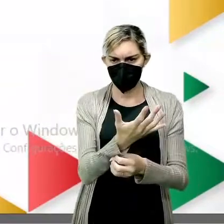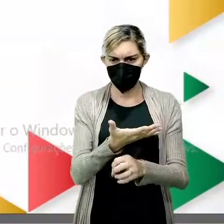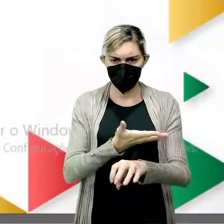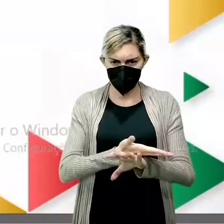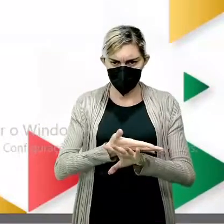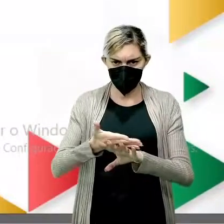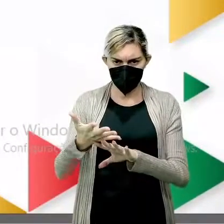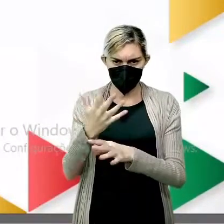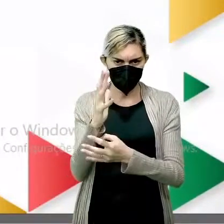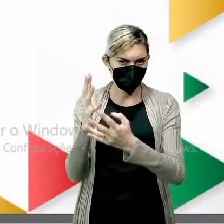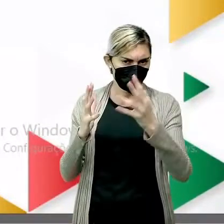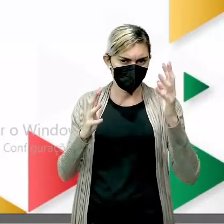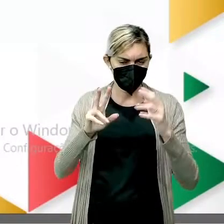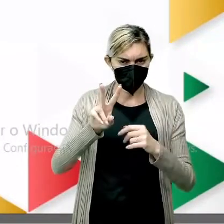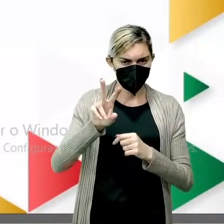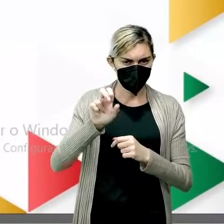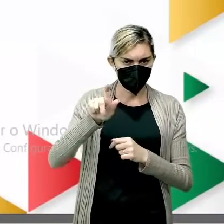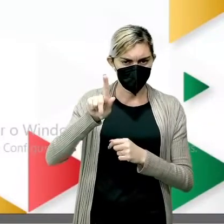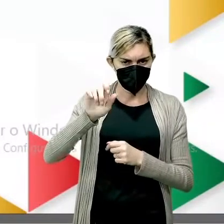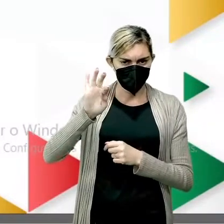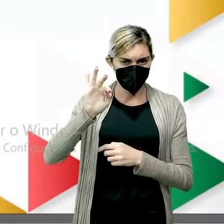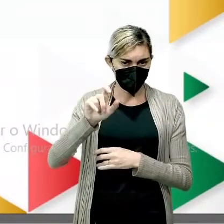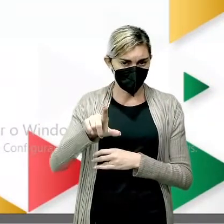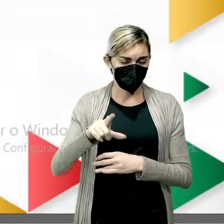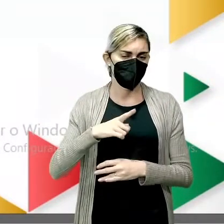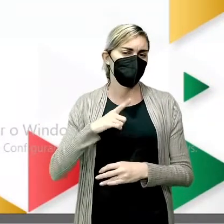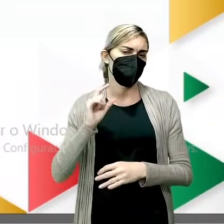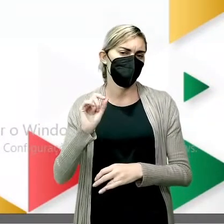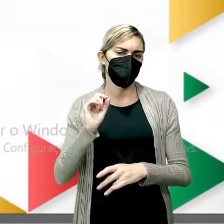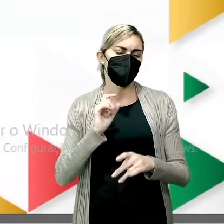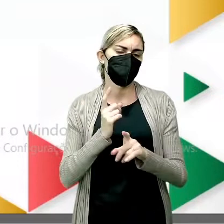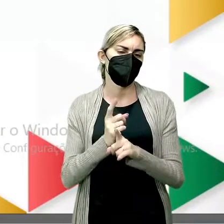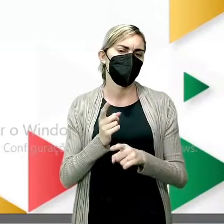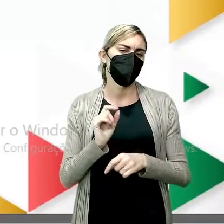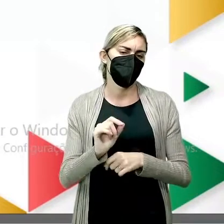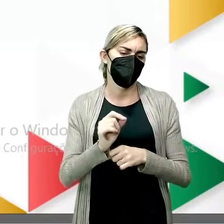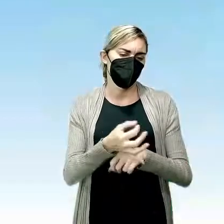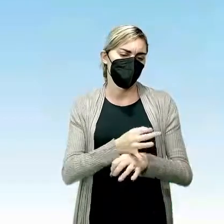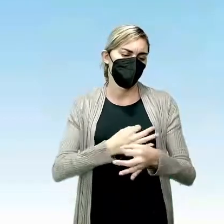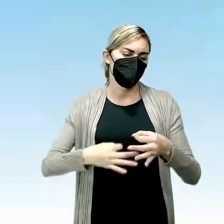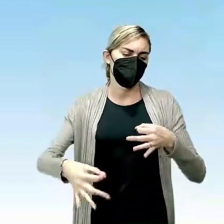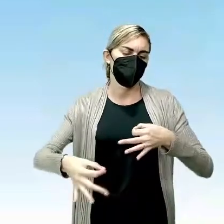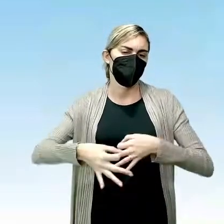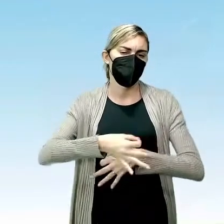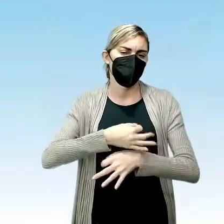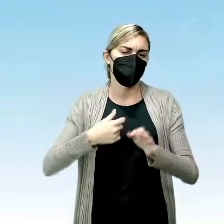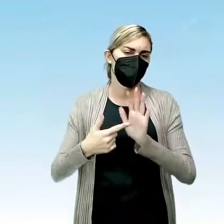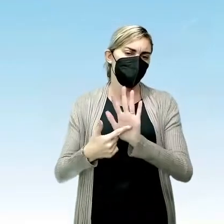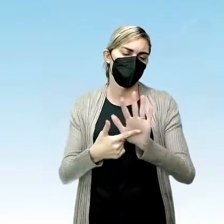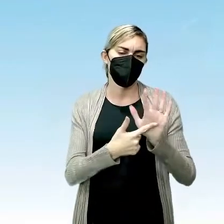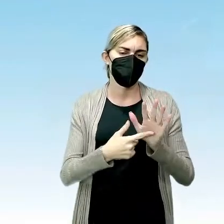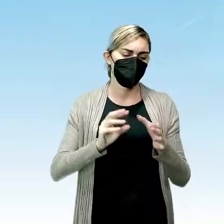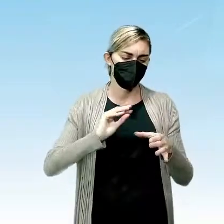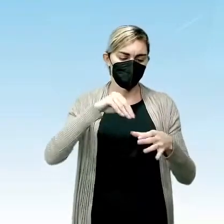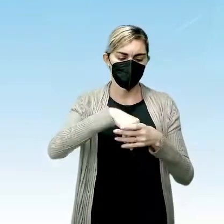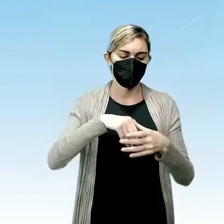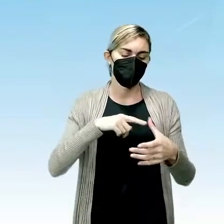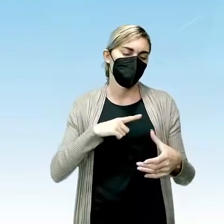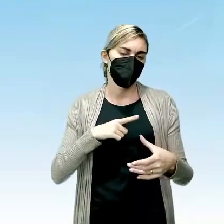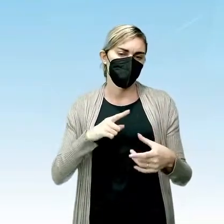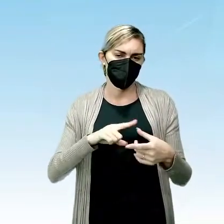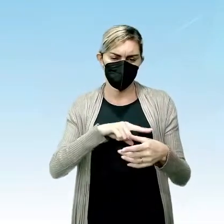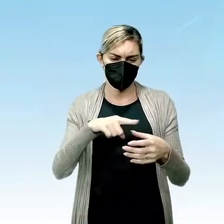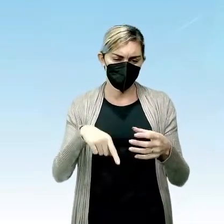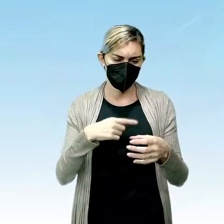célula vegetal? Então, nos vegetais, a célula ela vai apresentar, além de